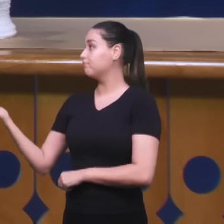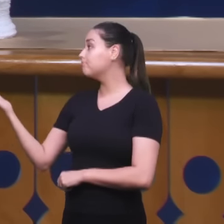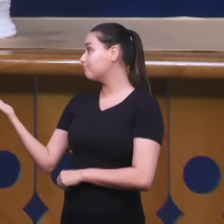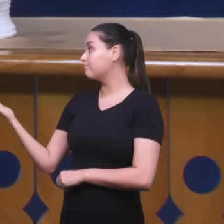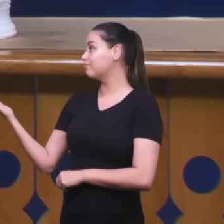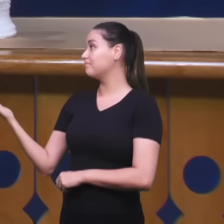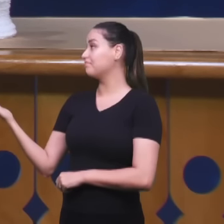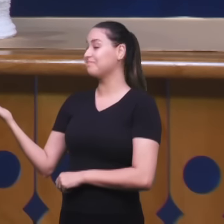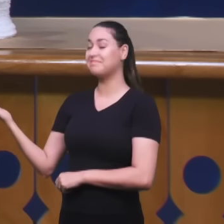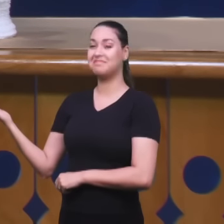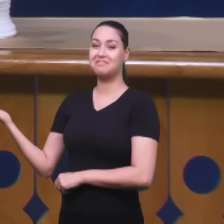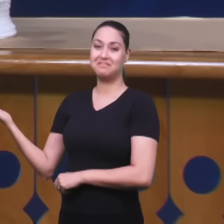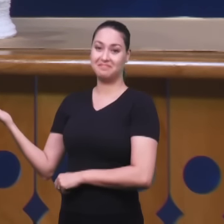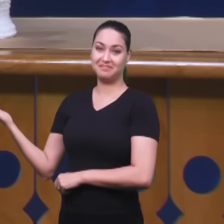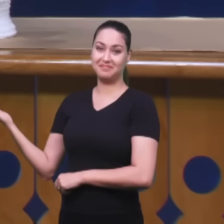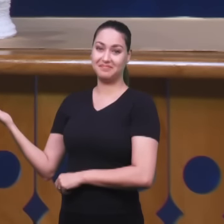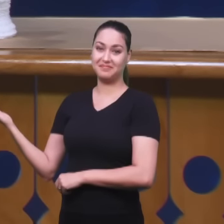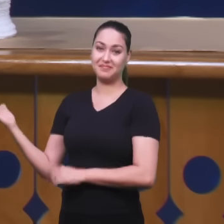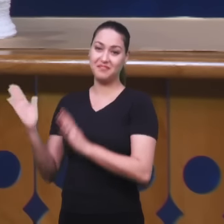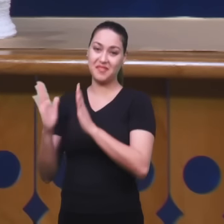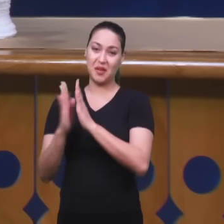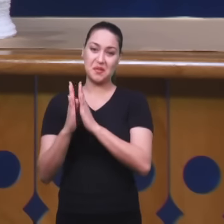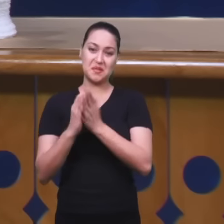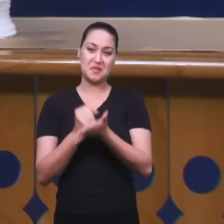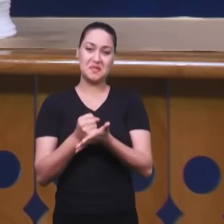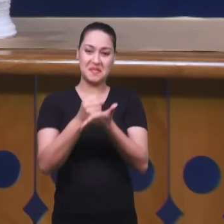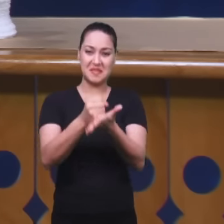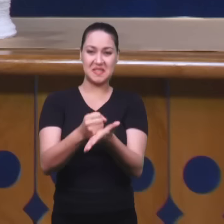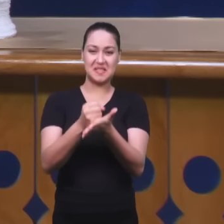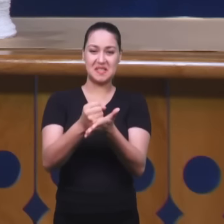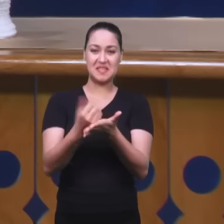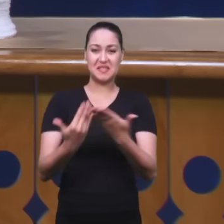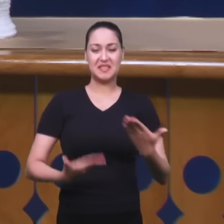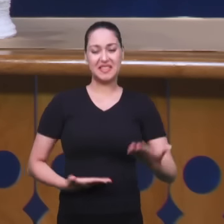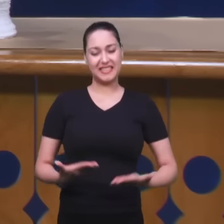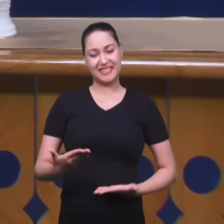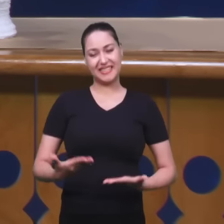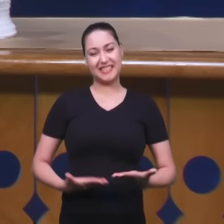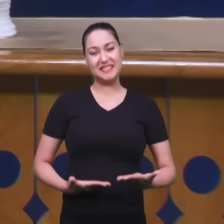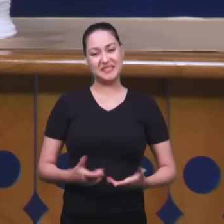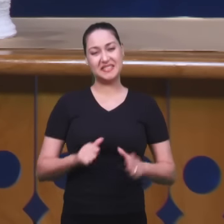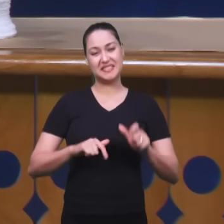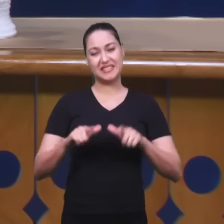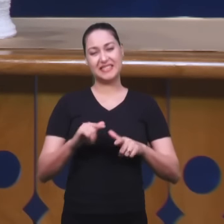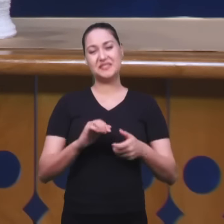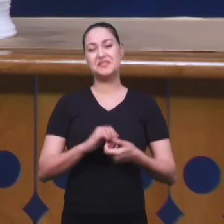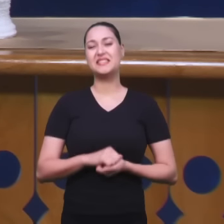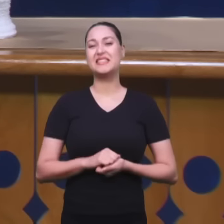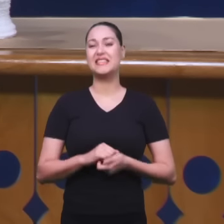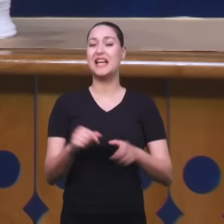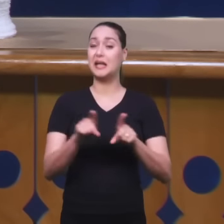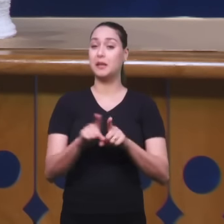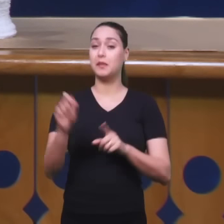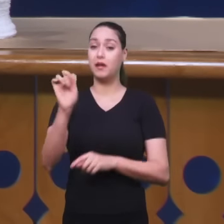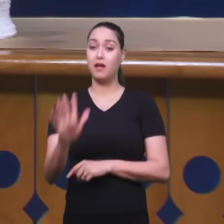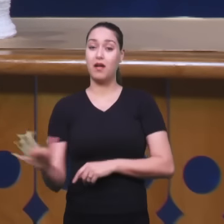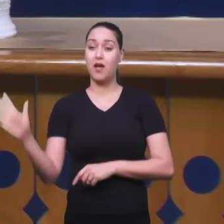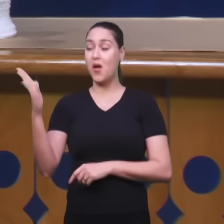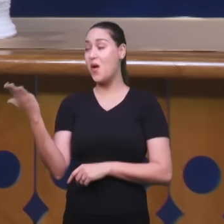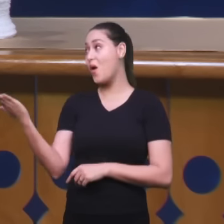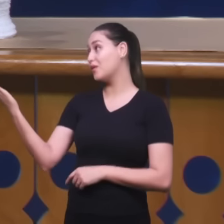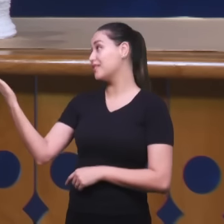telefone celular E você será atendido Receber a oração, assistência Pelos irmãos Que realizam este trabalho E também o QR